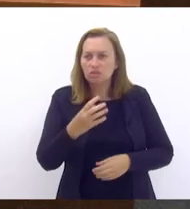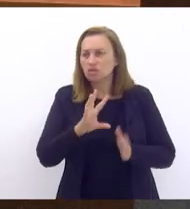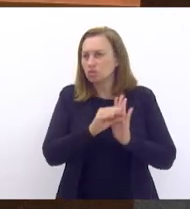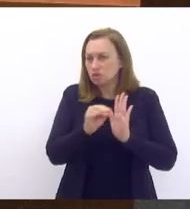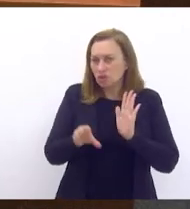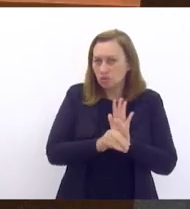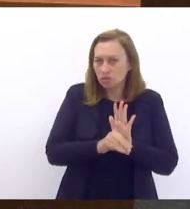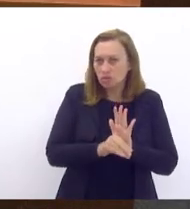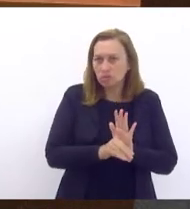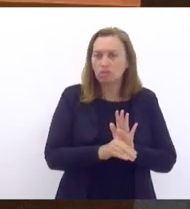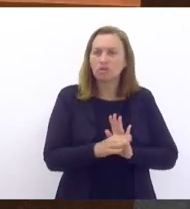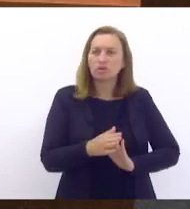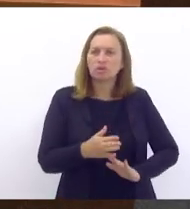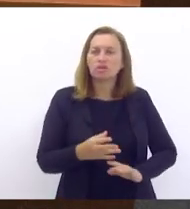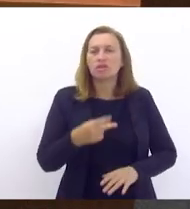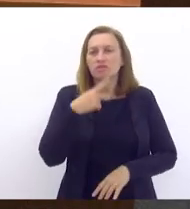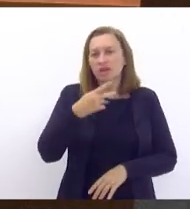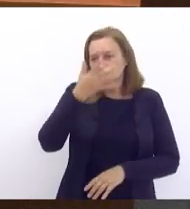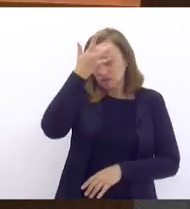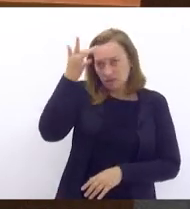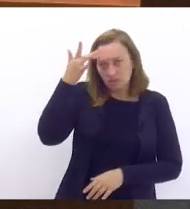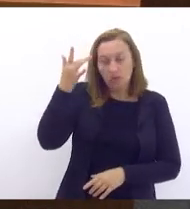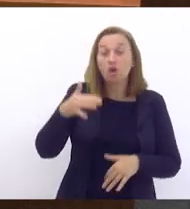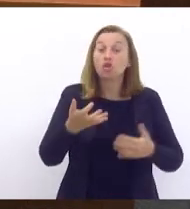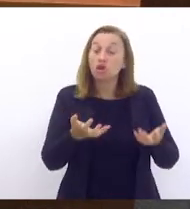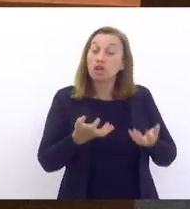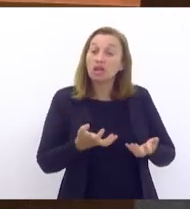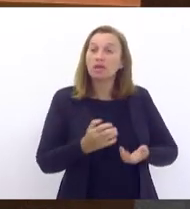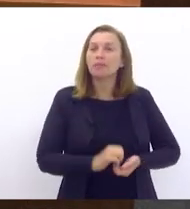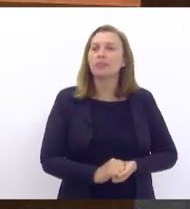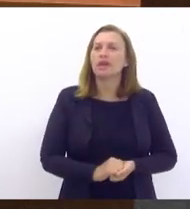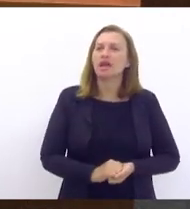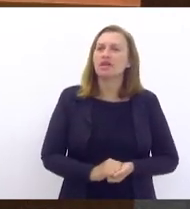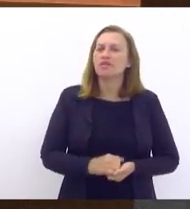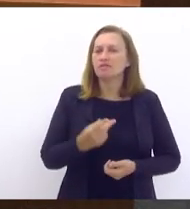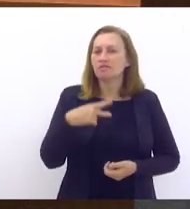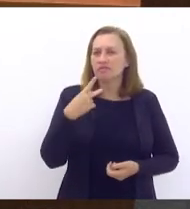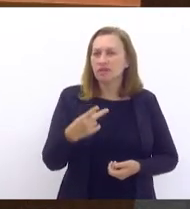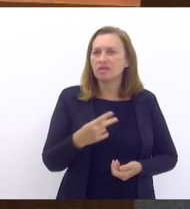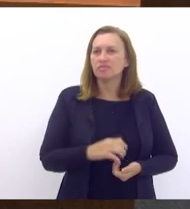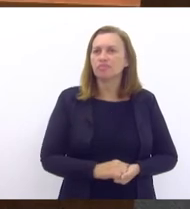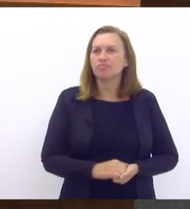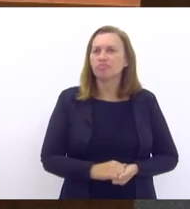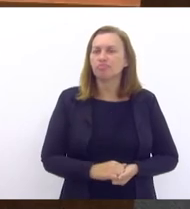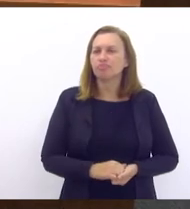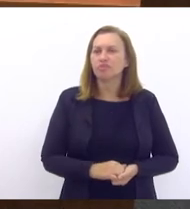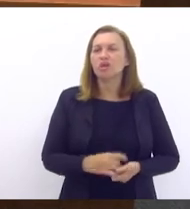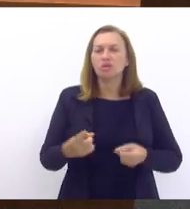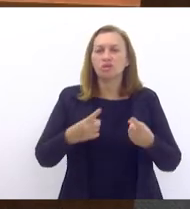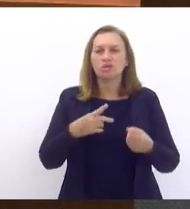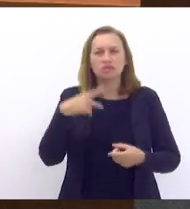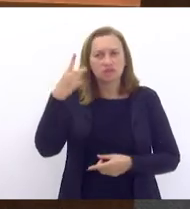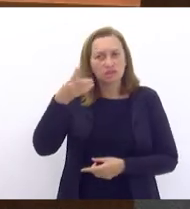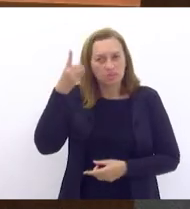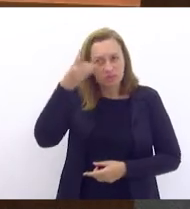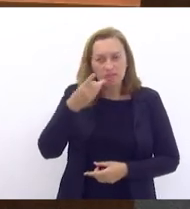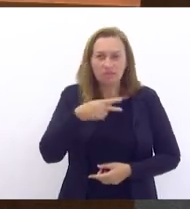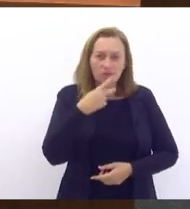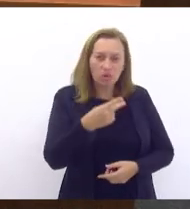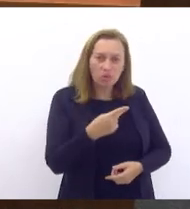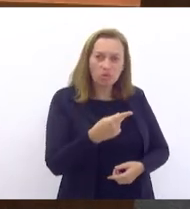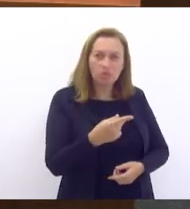tema que, para mim, é caro, que é o da saúde mental. Então, eu só queria retrucar, né, que o deputado disse que eu teria dito